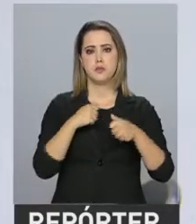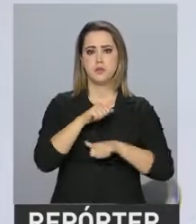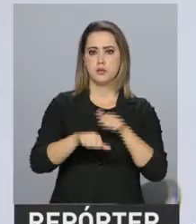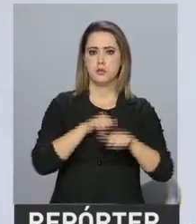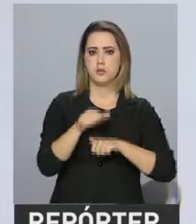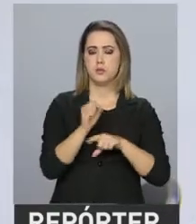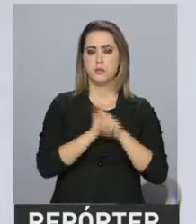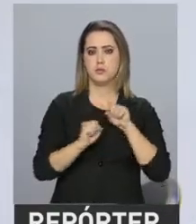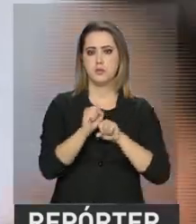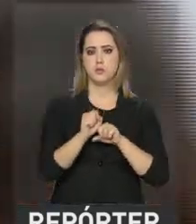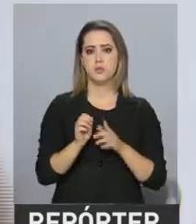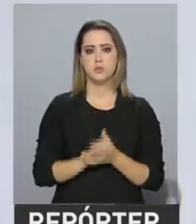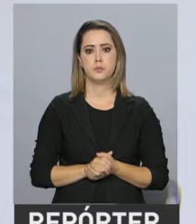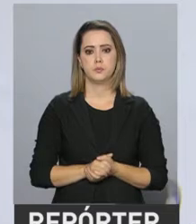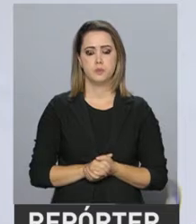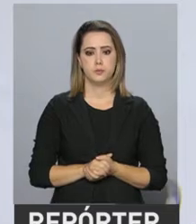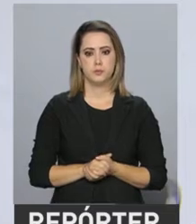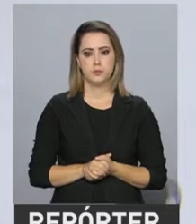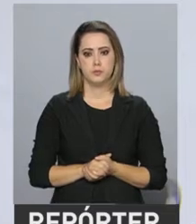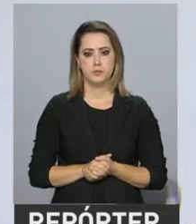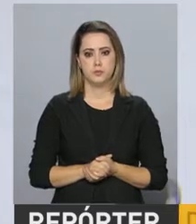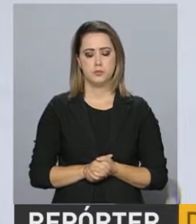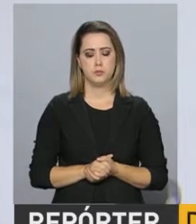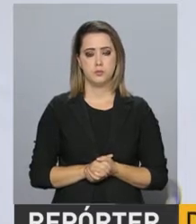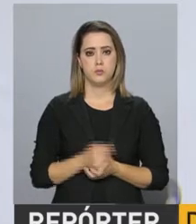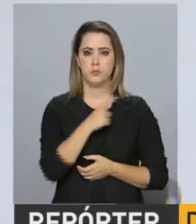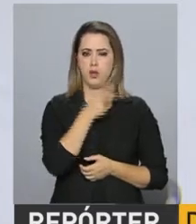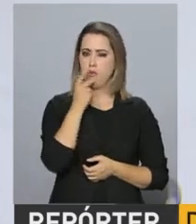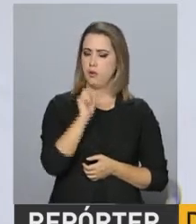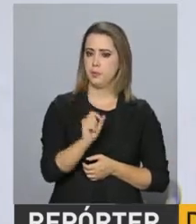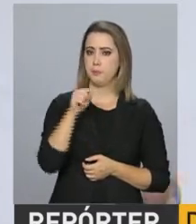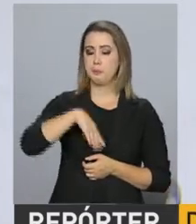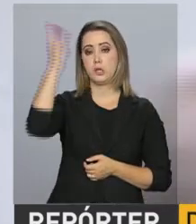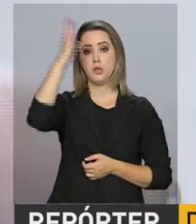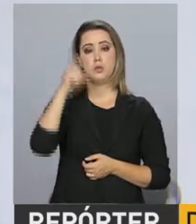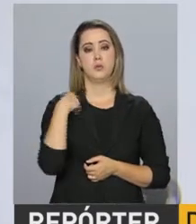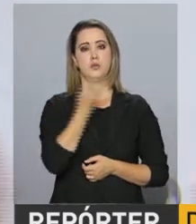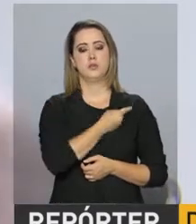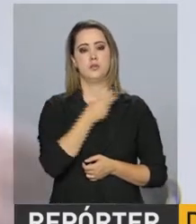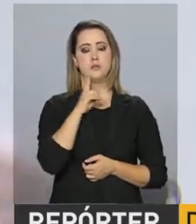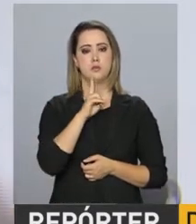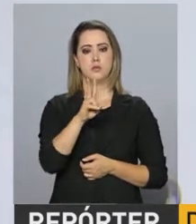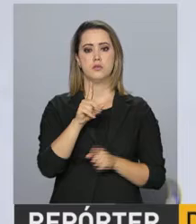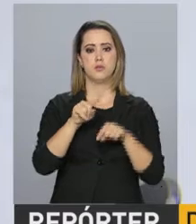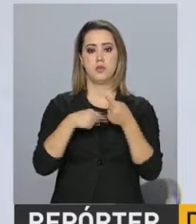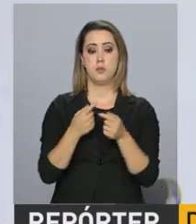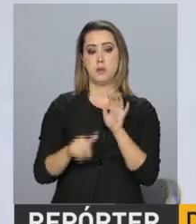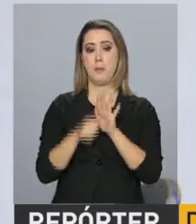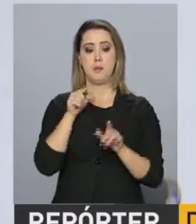aos gastos públicos aqui no brasil geralmente nós dispomos sobre as despesas depois